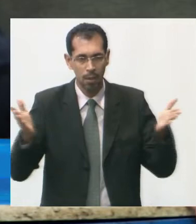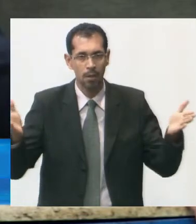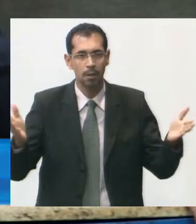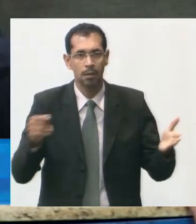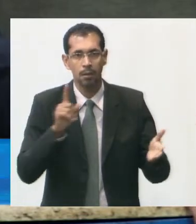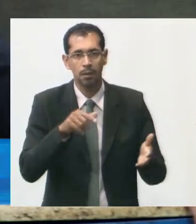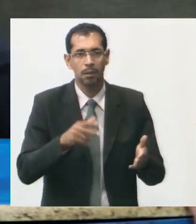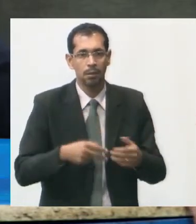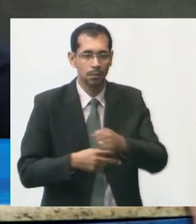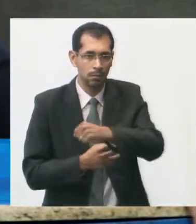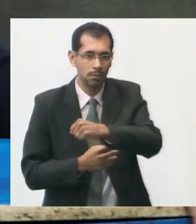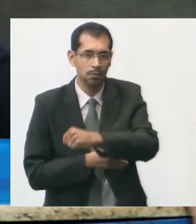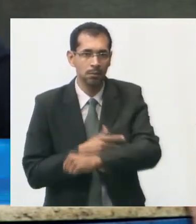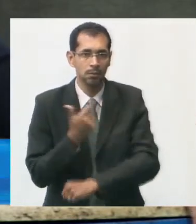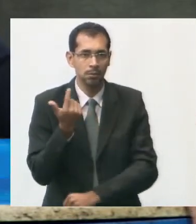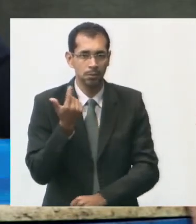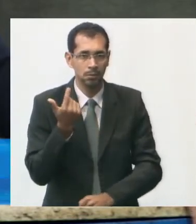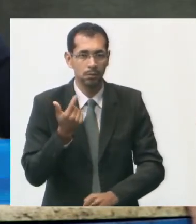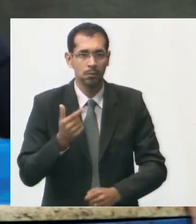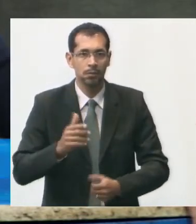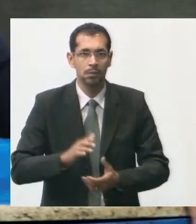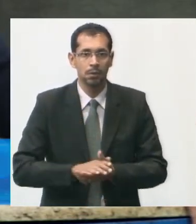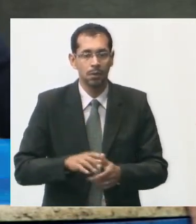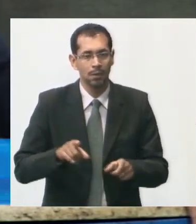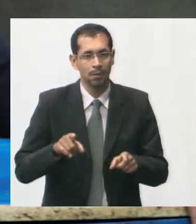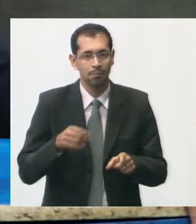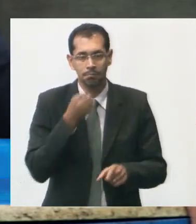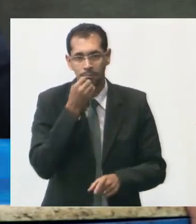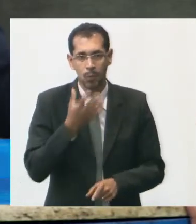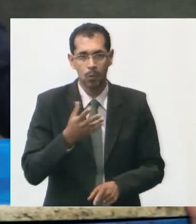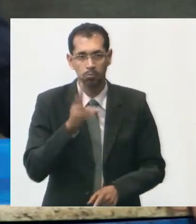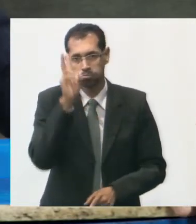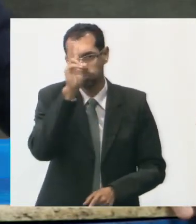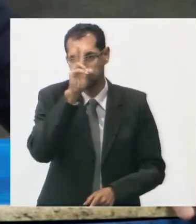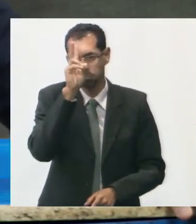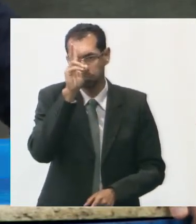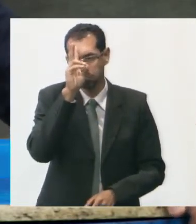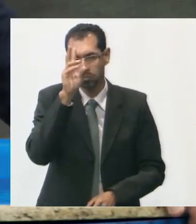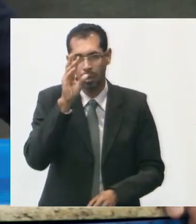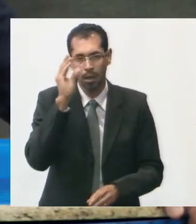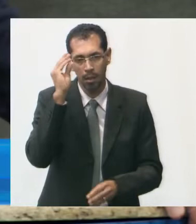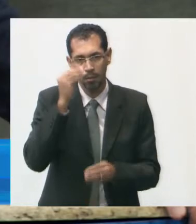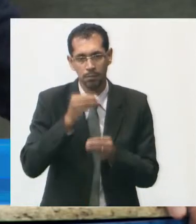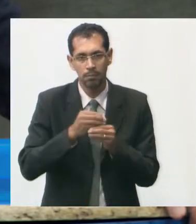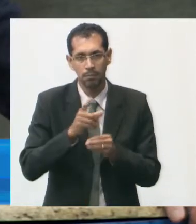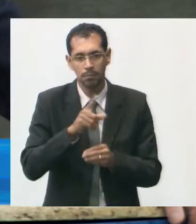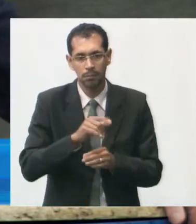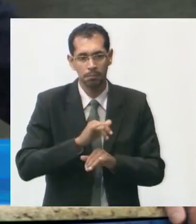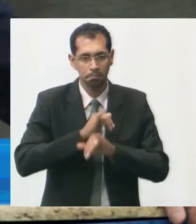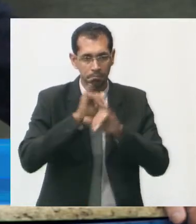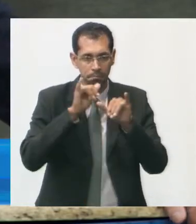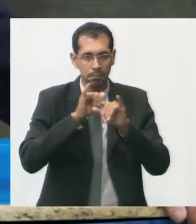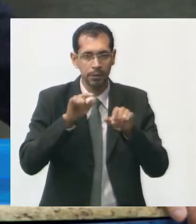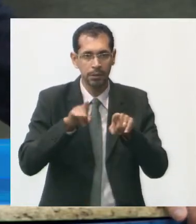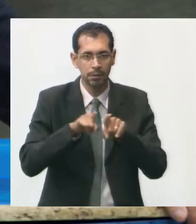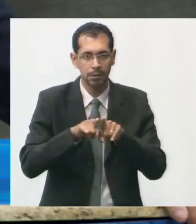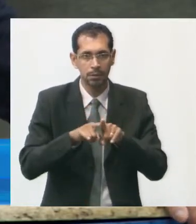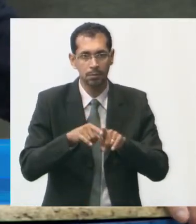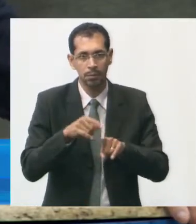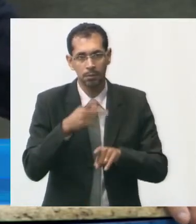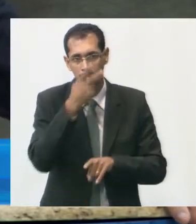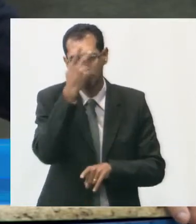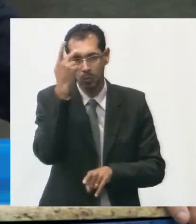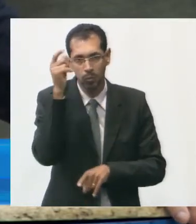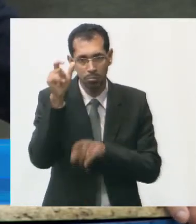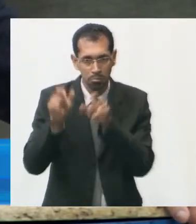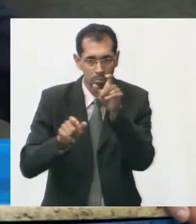sempre passando por ali, e é bom trazer essas lembranças das pessoas que participaram da construção dessa ponte e trazer essa